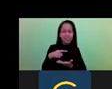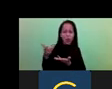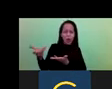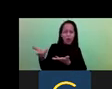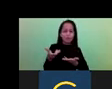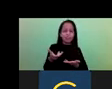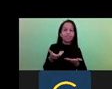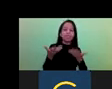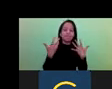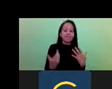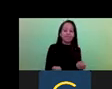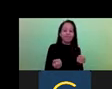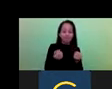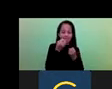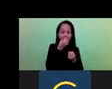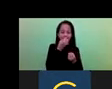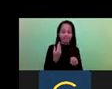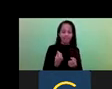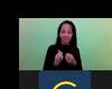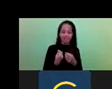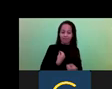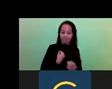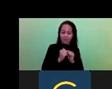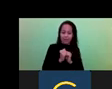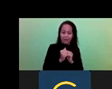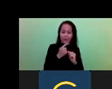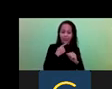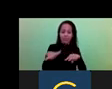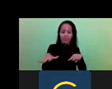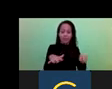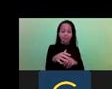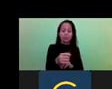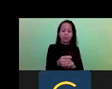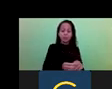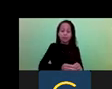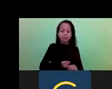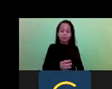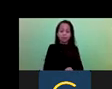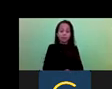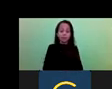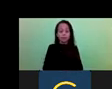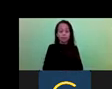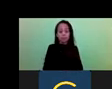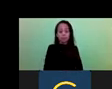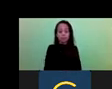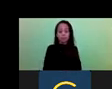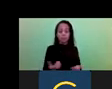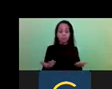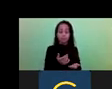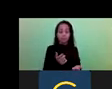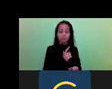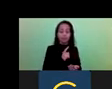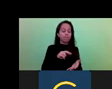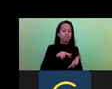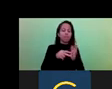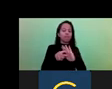participando junto a nós, né, desse evento. E tenho certeza que a gente vai sair daqui hoje, né, com um grande aprendizado